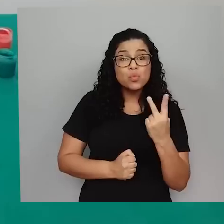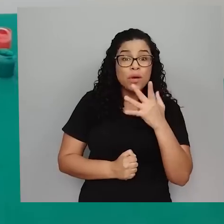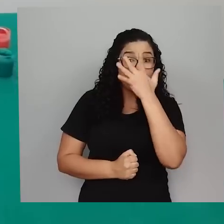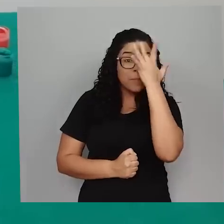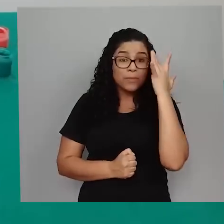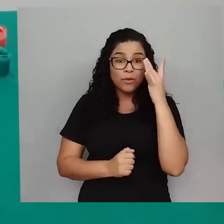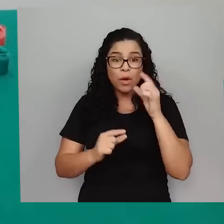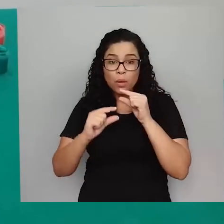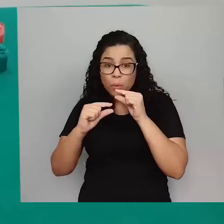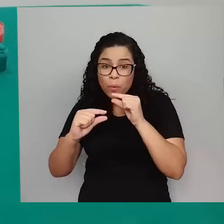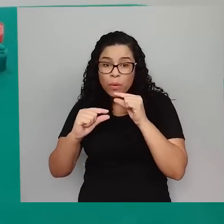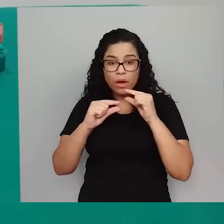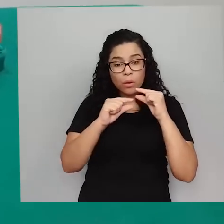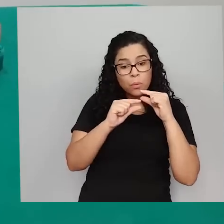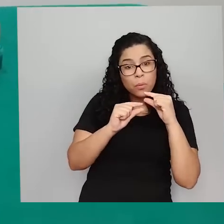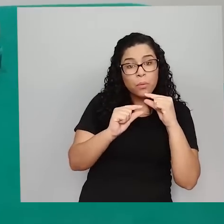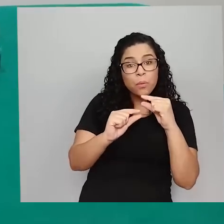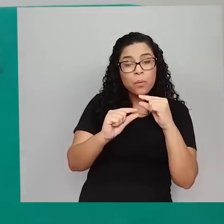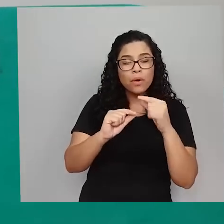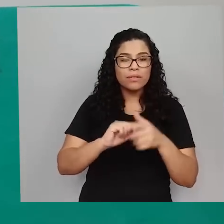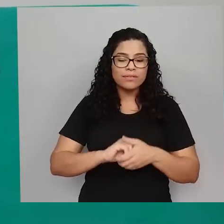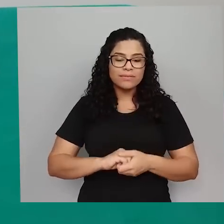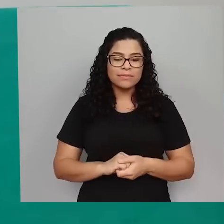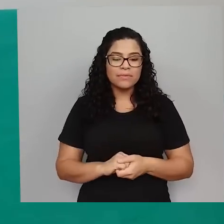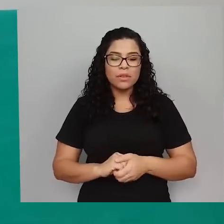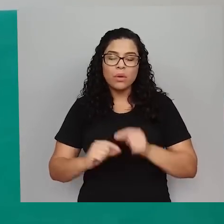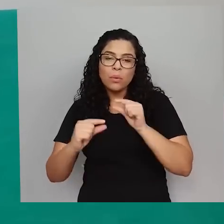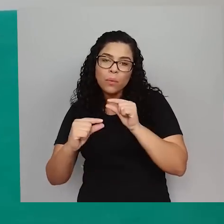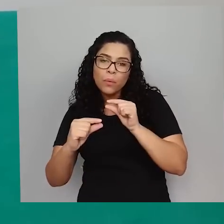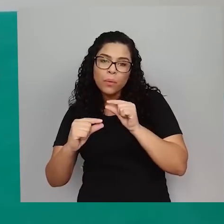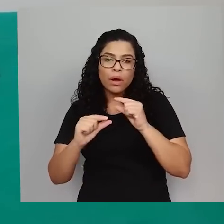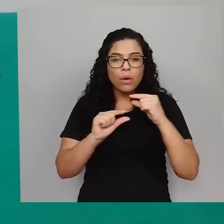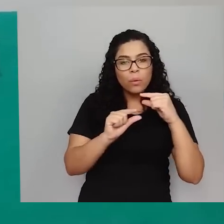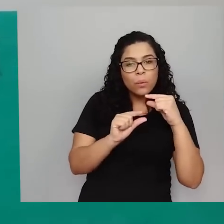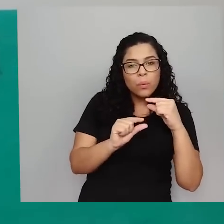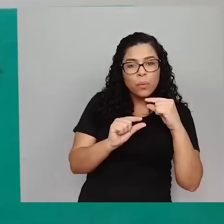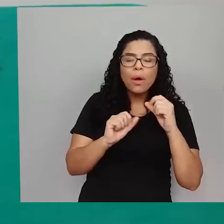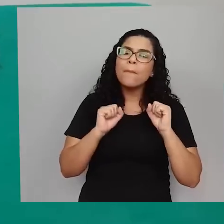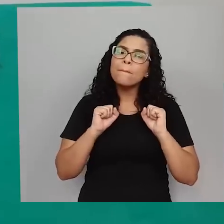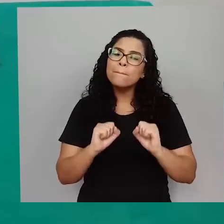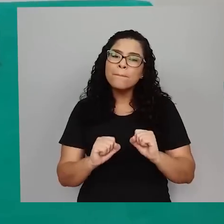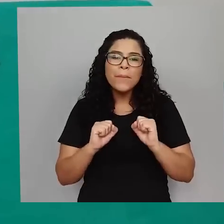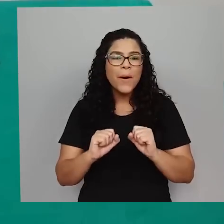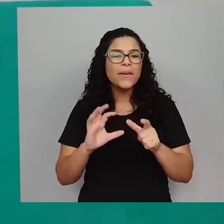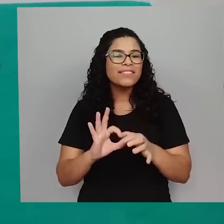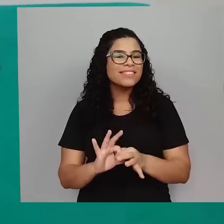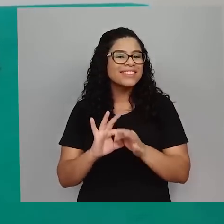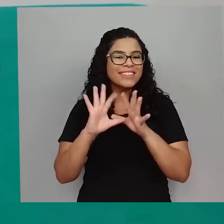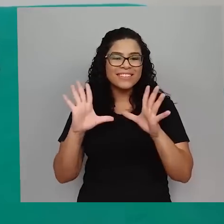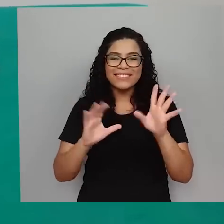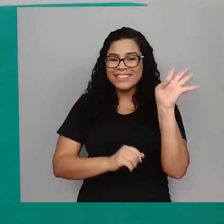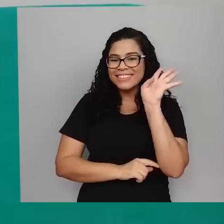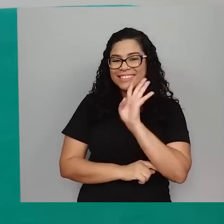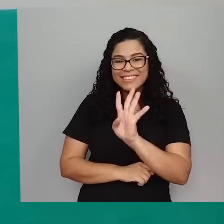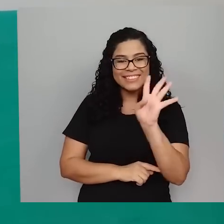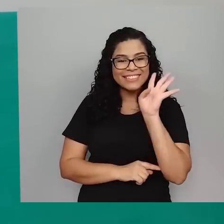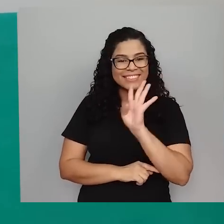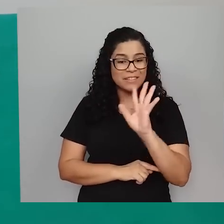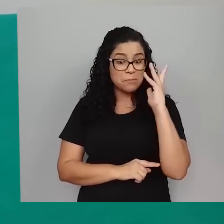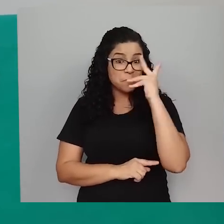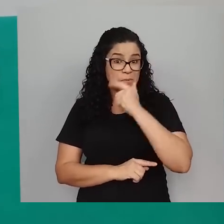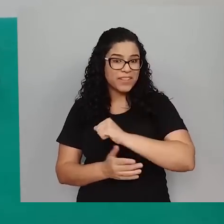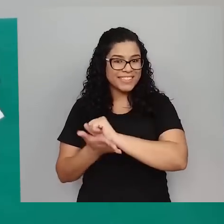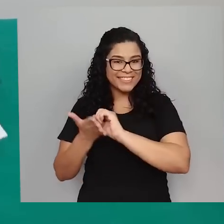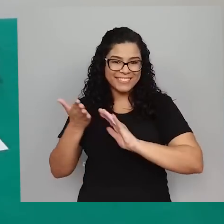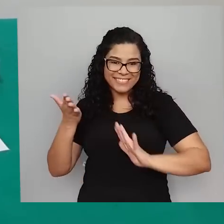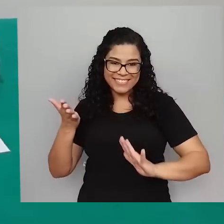pessoas soprando junto, se tiver um irmãozinho, tiver mais de um canudinho, assopra para um lado, outro assopra para o outro. Vocês vão ver que legal